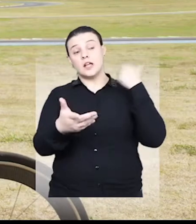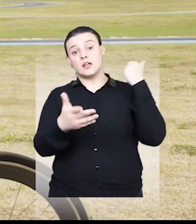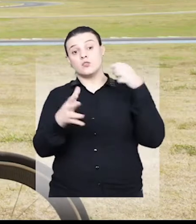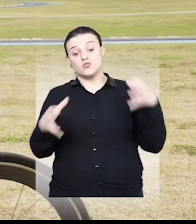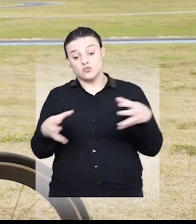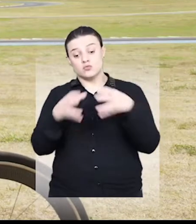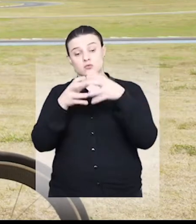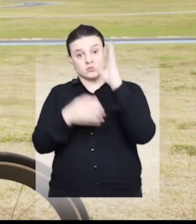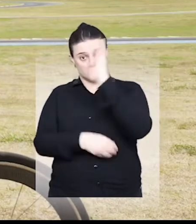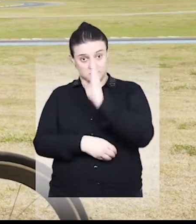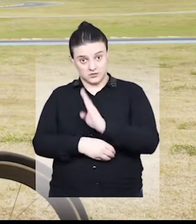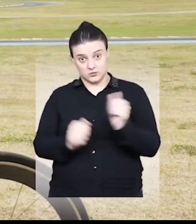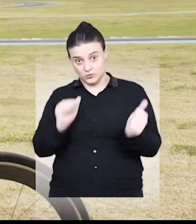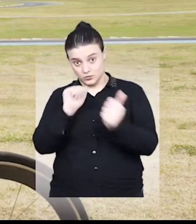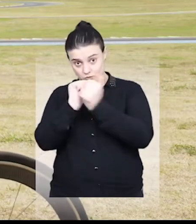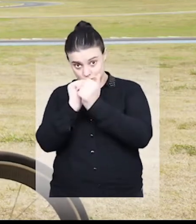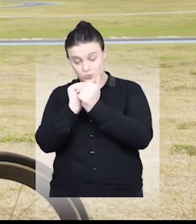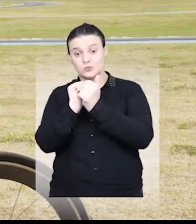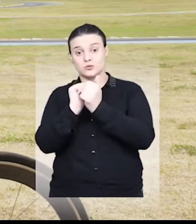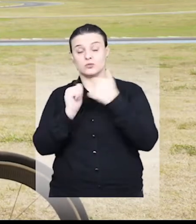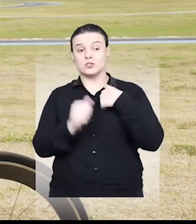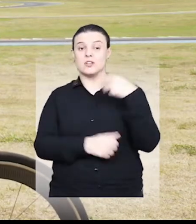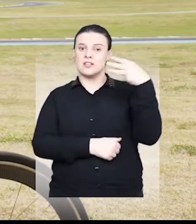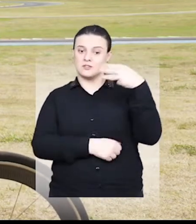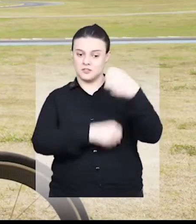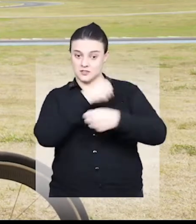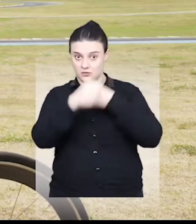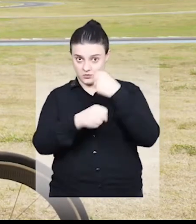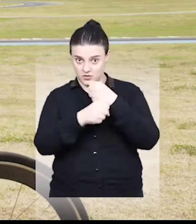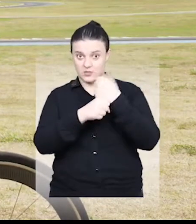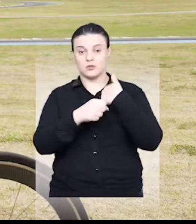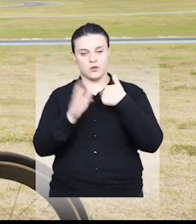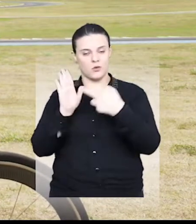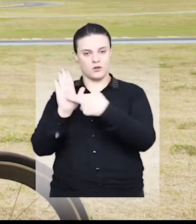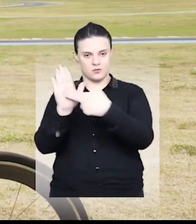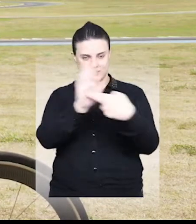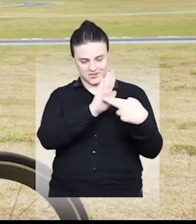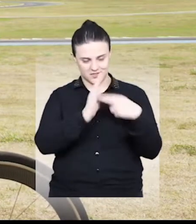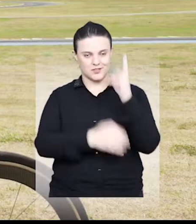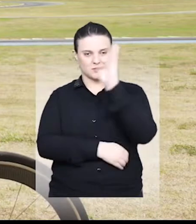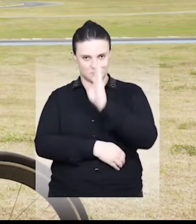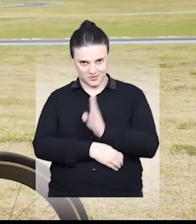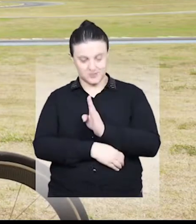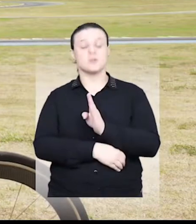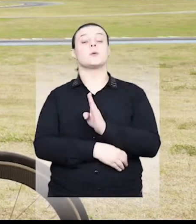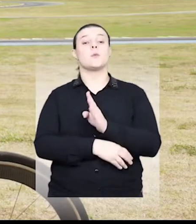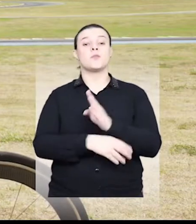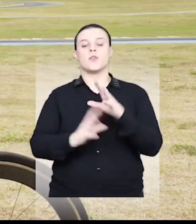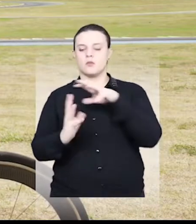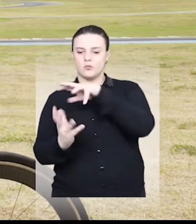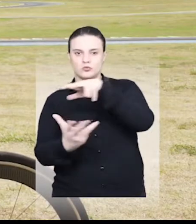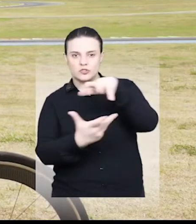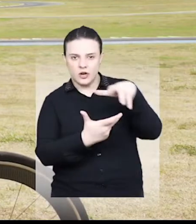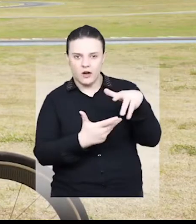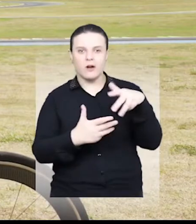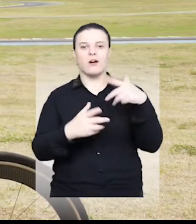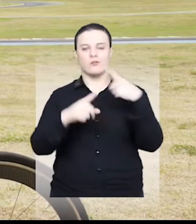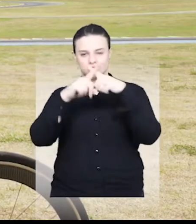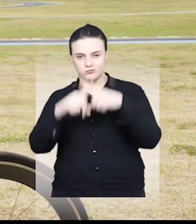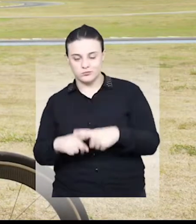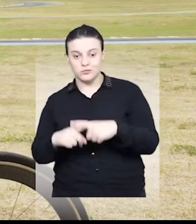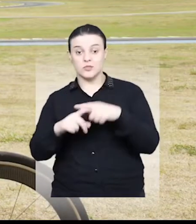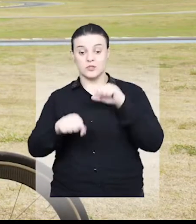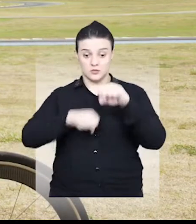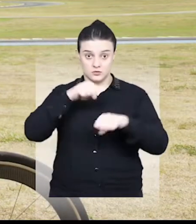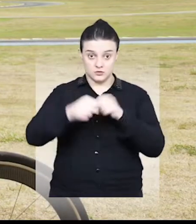com a seleção brasileira, esse é o terceiro ano que eu venho representando o nosso país, em mundiais,